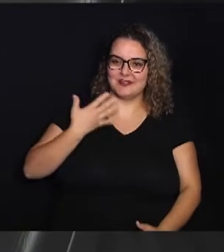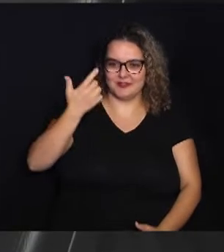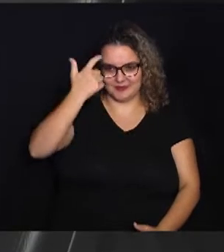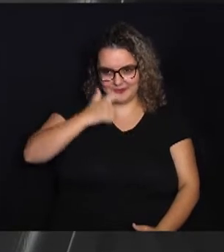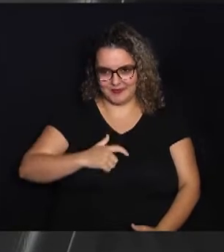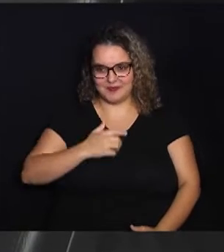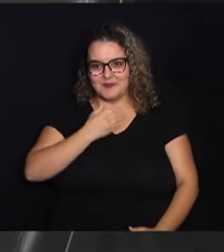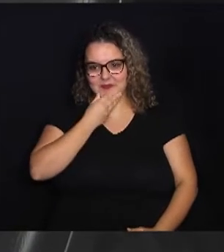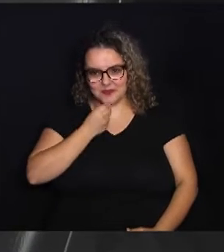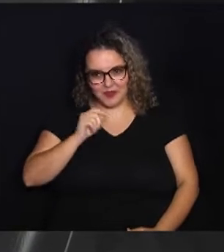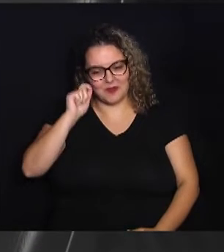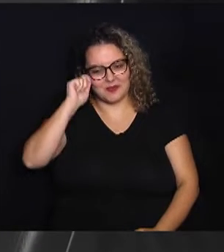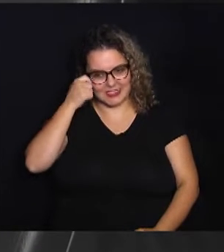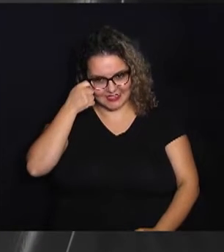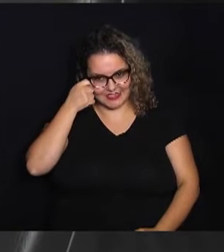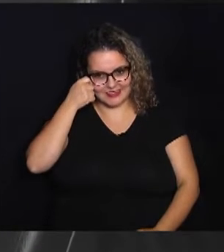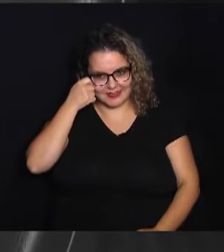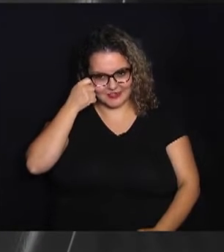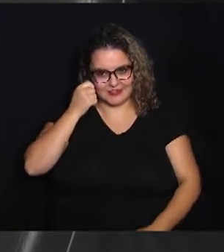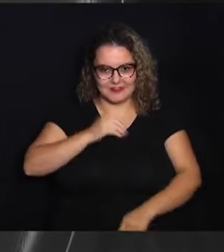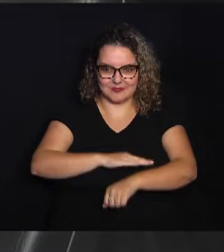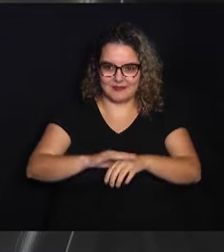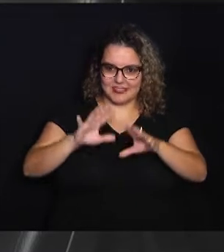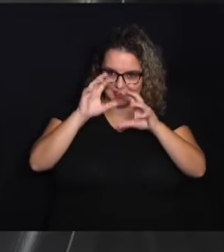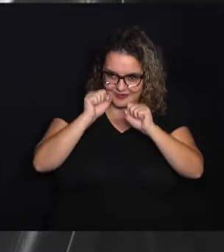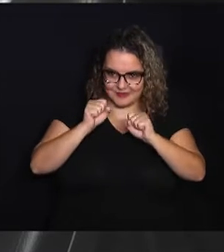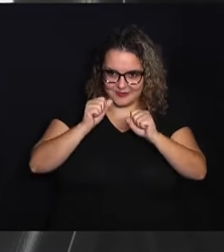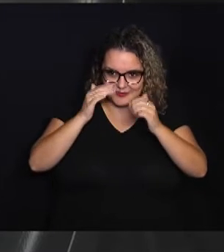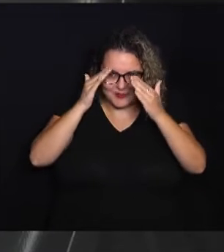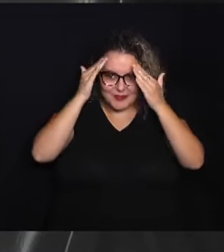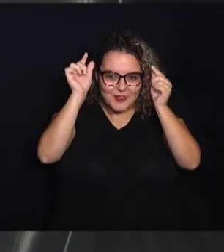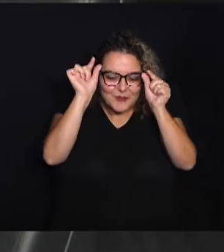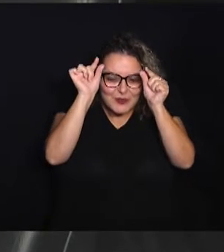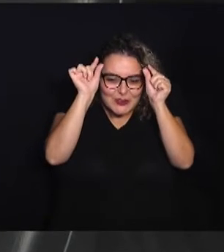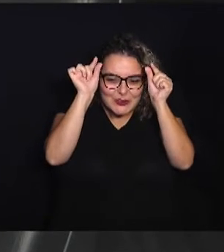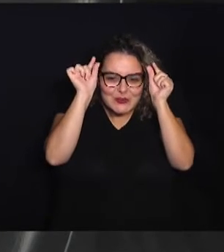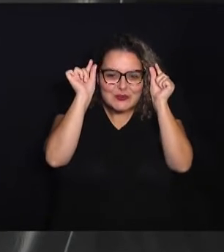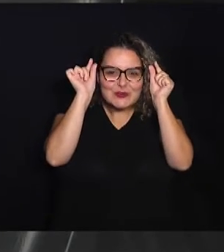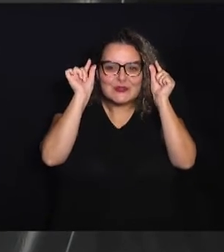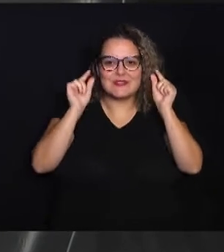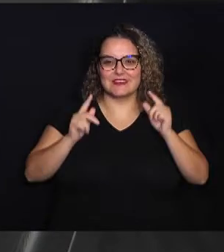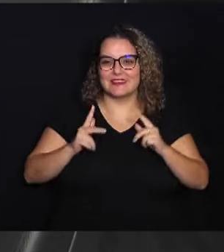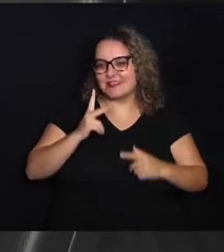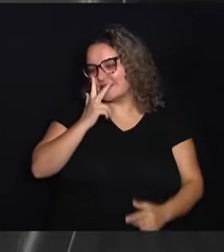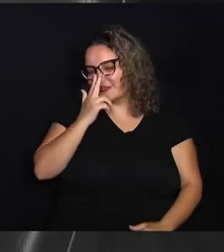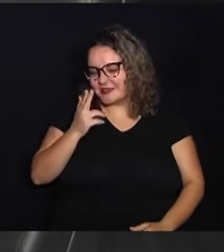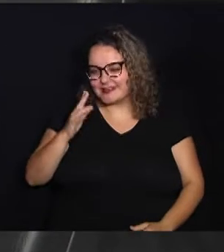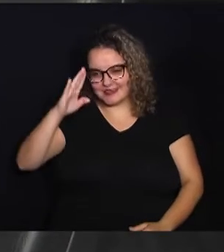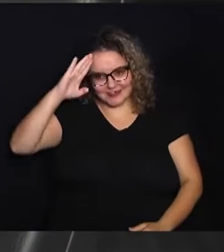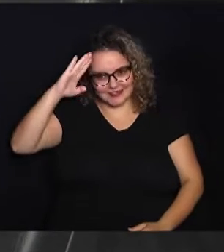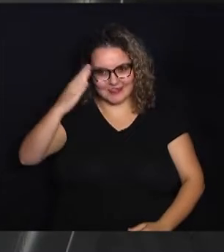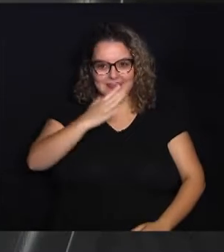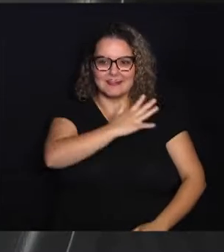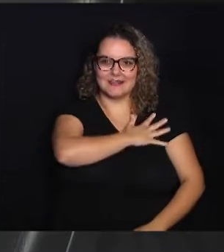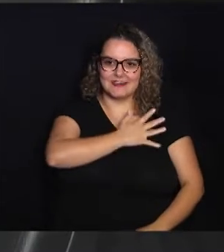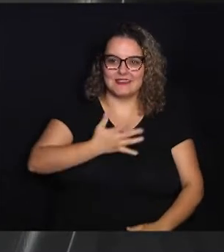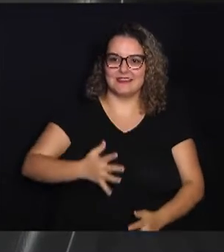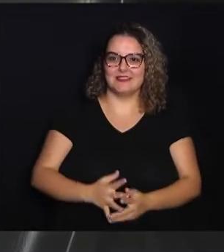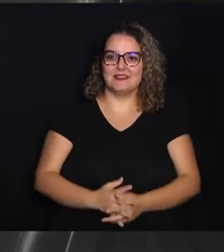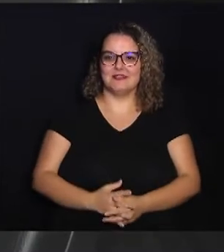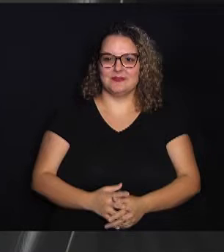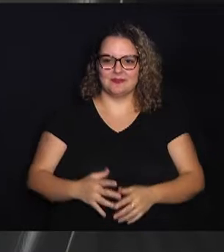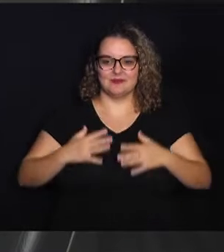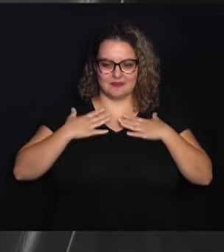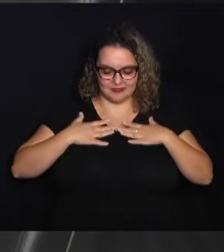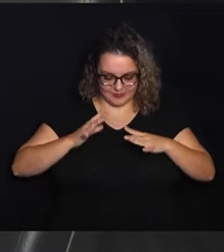sou um homem negro, pele escura, meu cabelo é baixinho, tipo militar, vocês já vão lembrar disso. Estou com